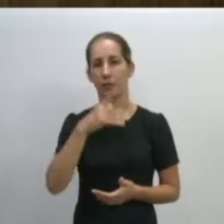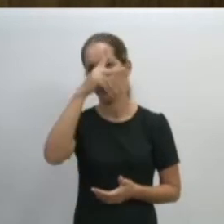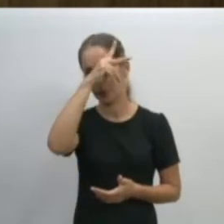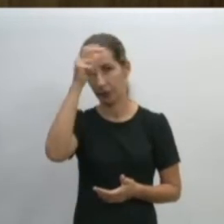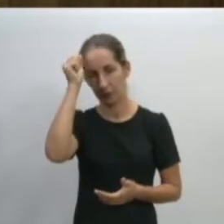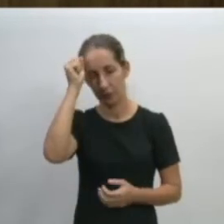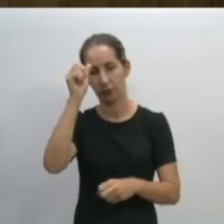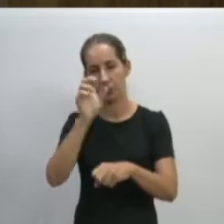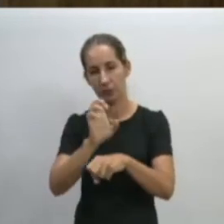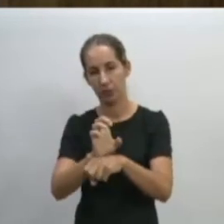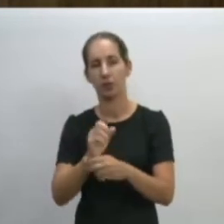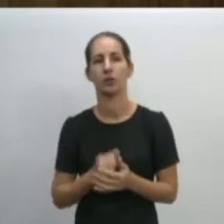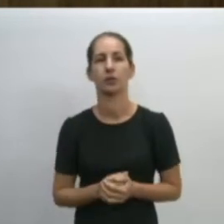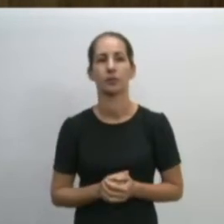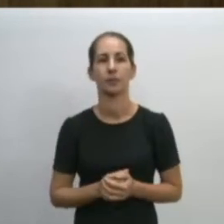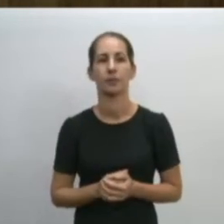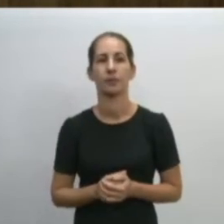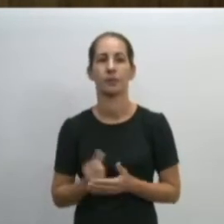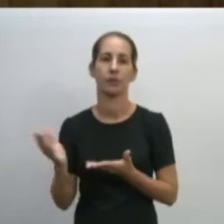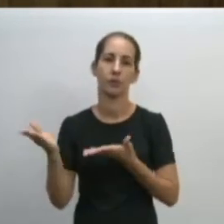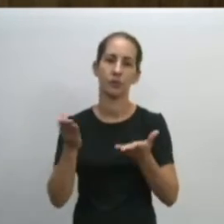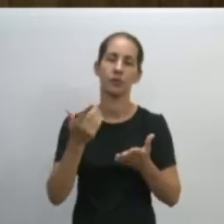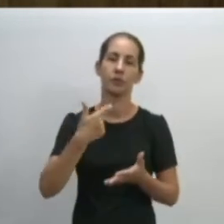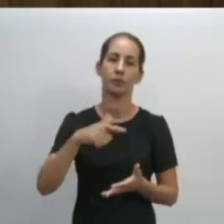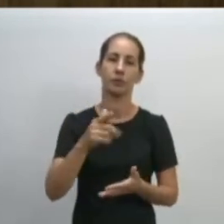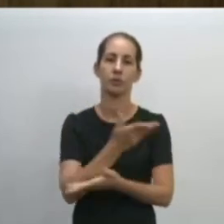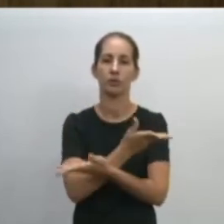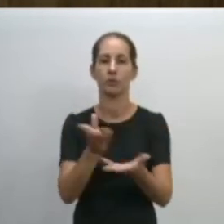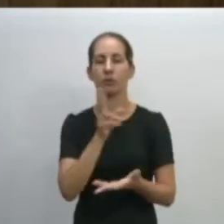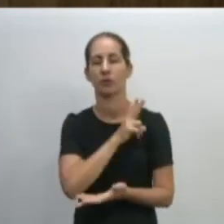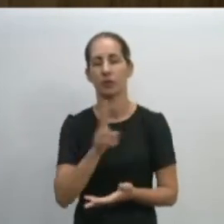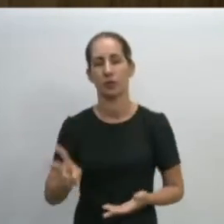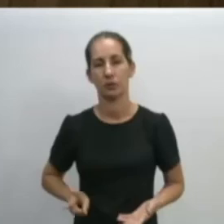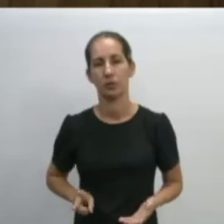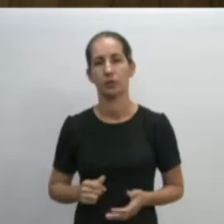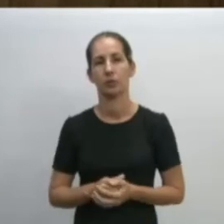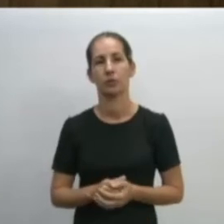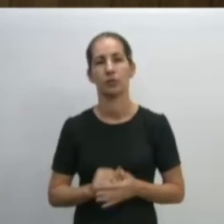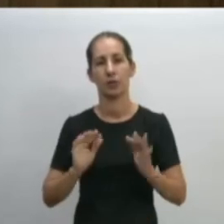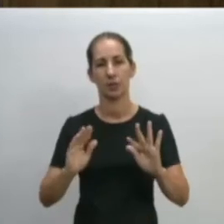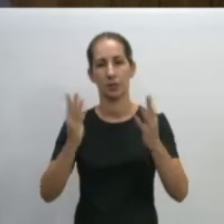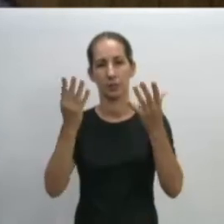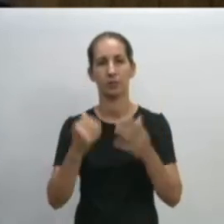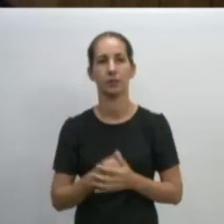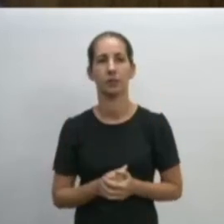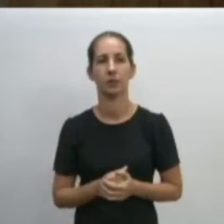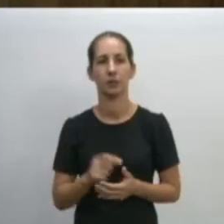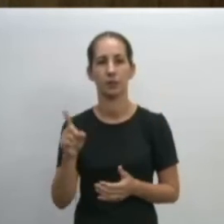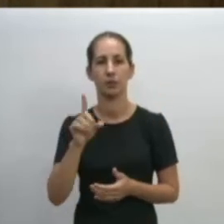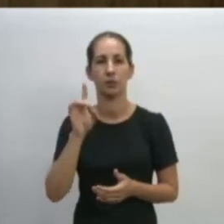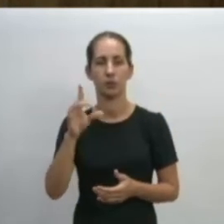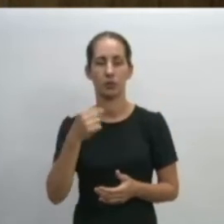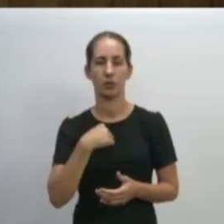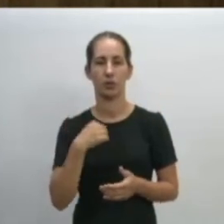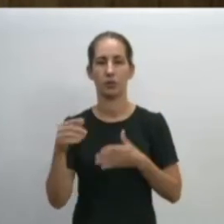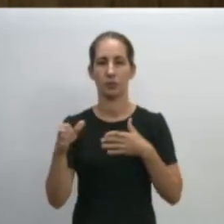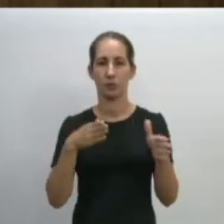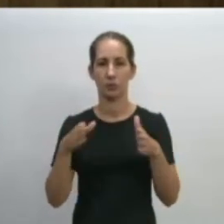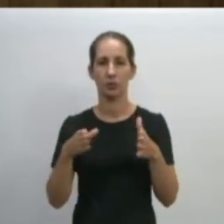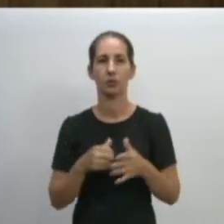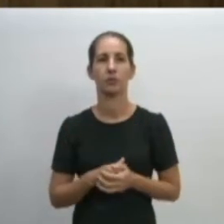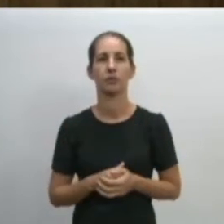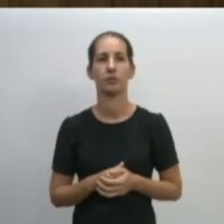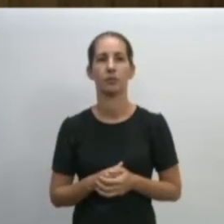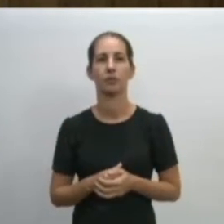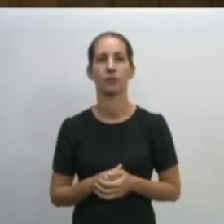município, do estado, e aí convido mais uma vez aos colegas vereadores, esta campanha não é só do mandato do vereador Luciano